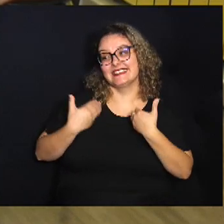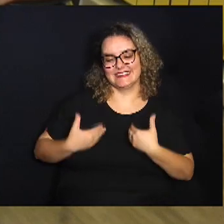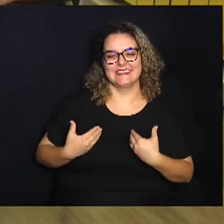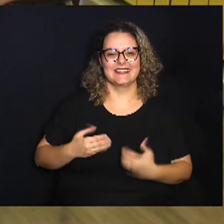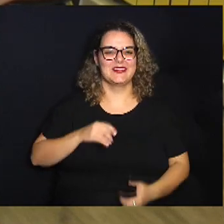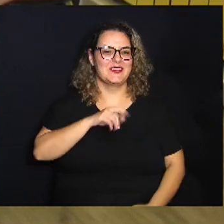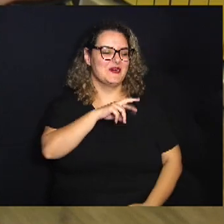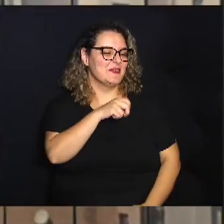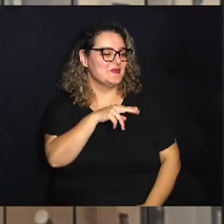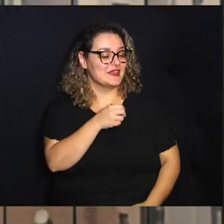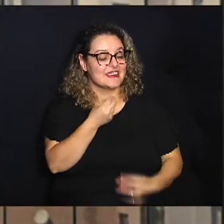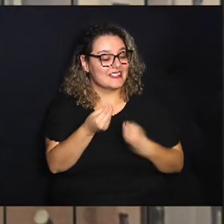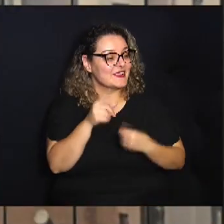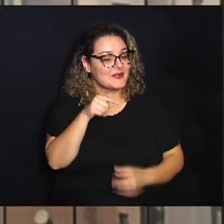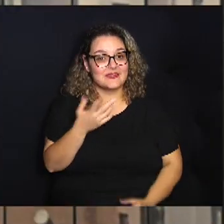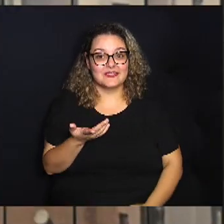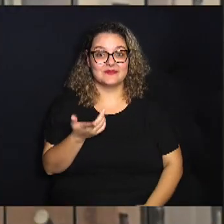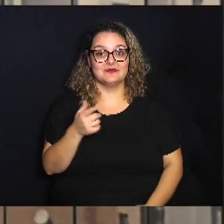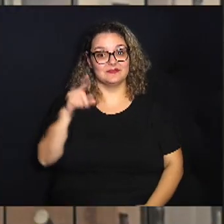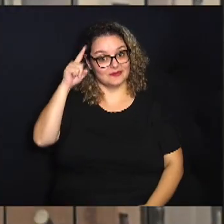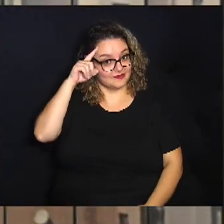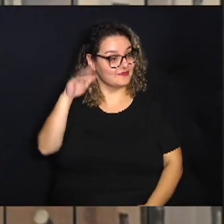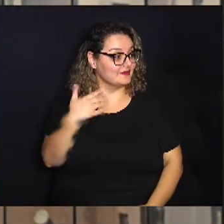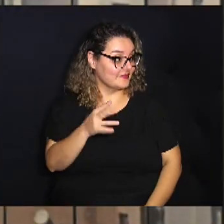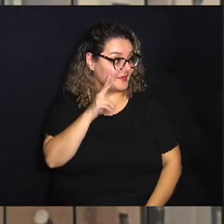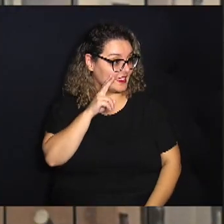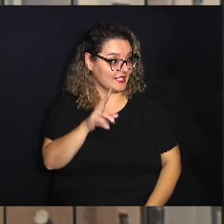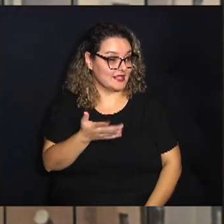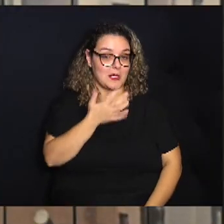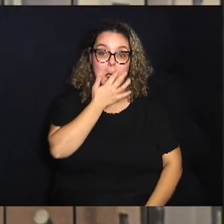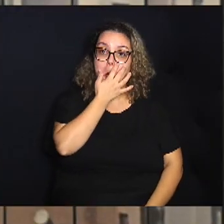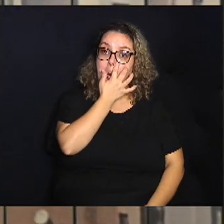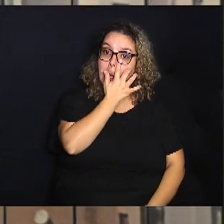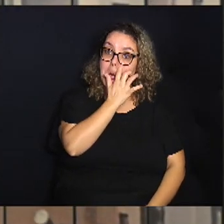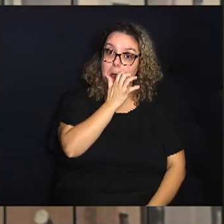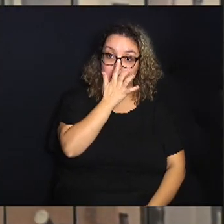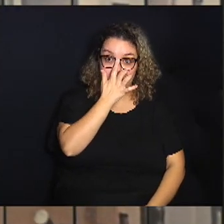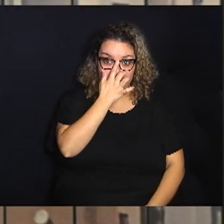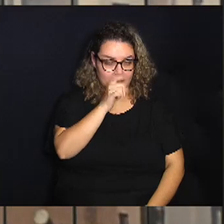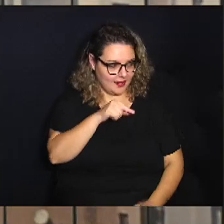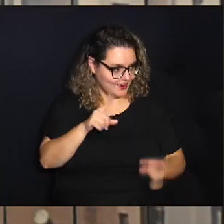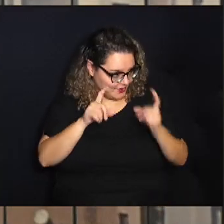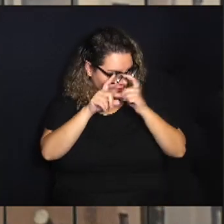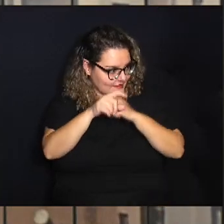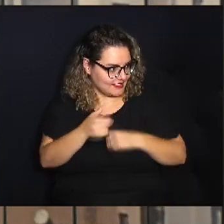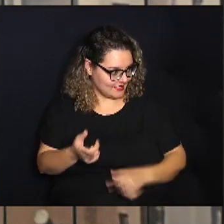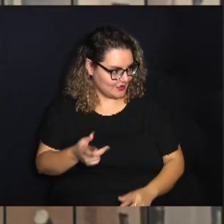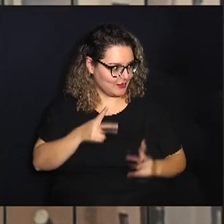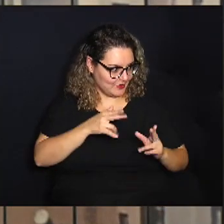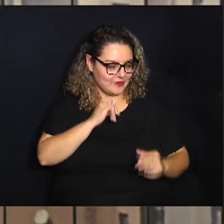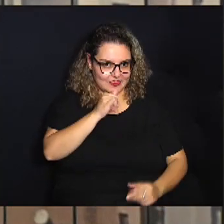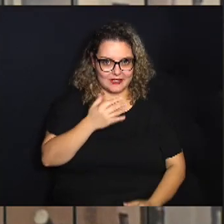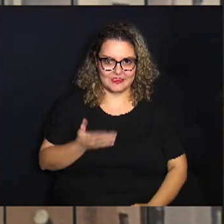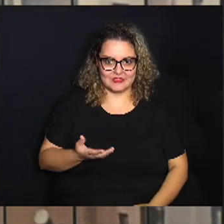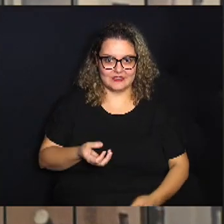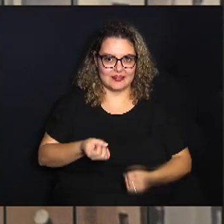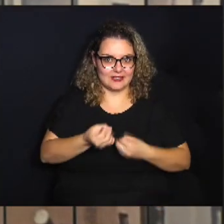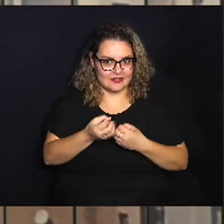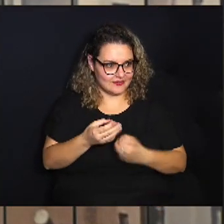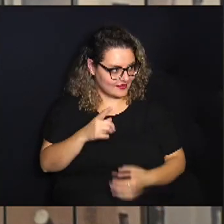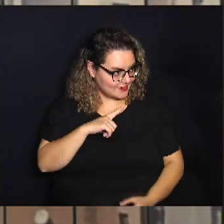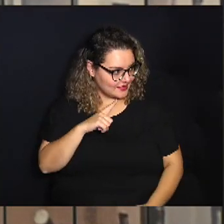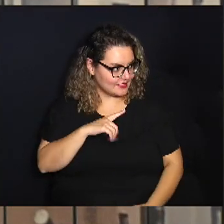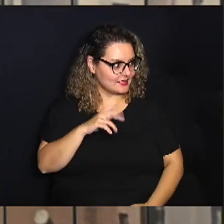que é? Porque a gente, no dia a dia, a gente vê... É difícil, você tem, igual você falou, tem que ter informação